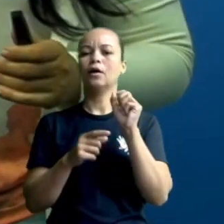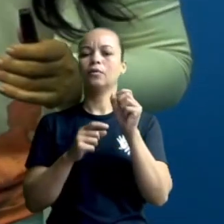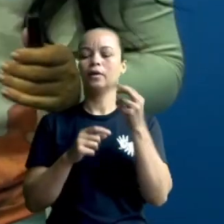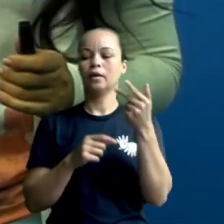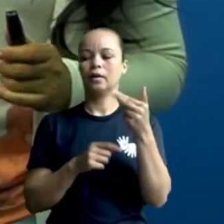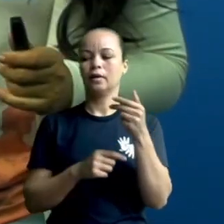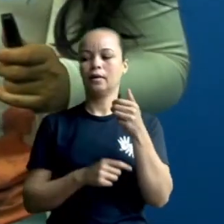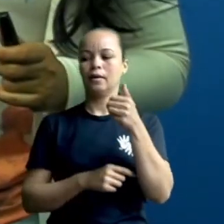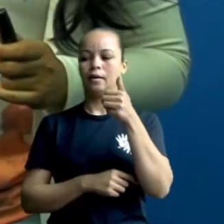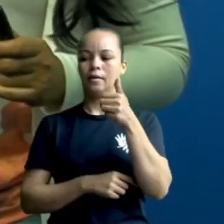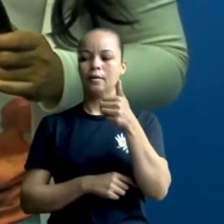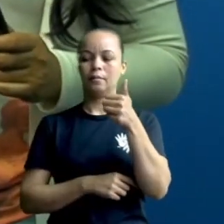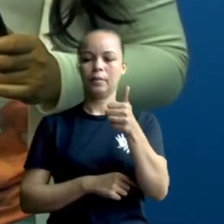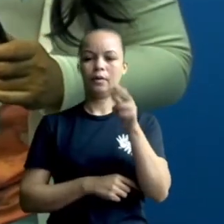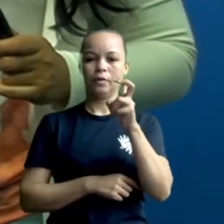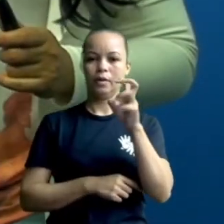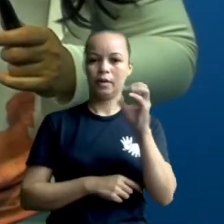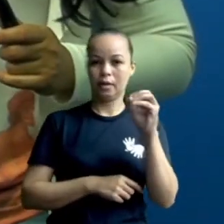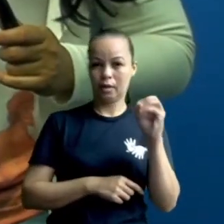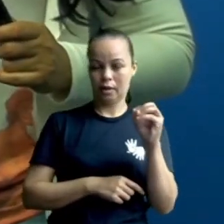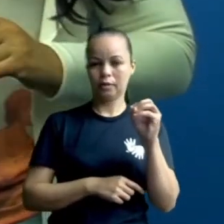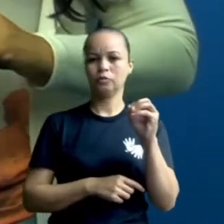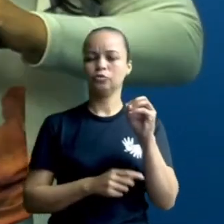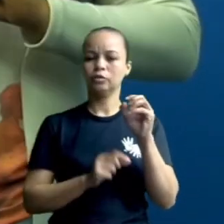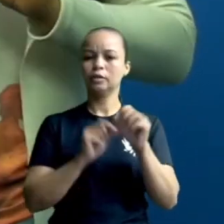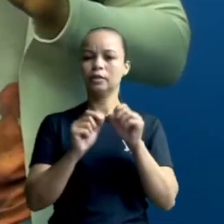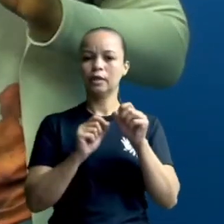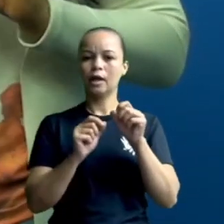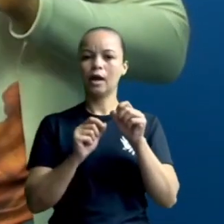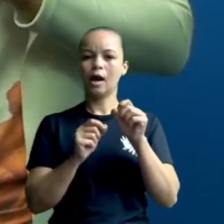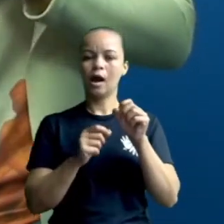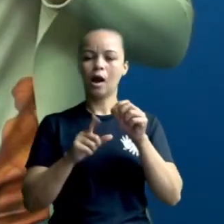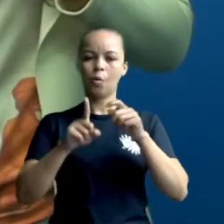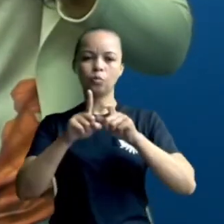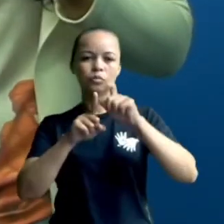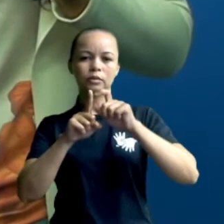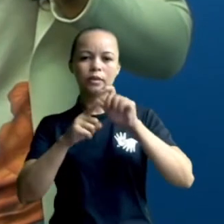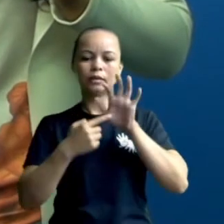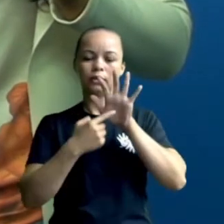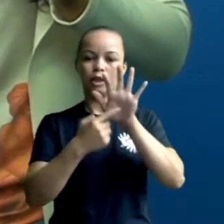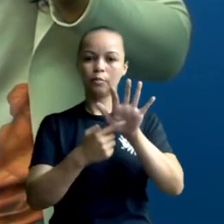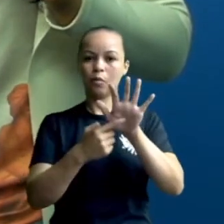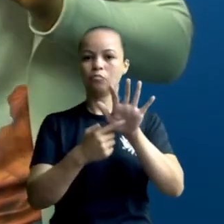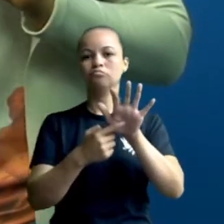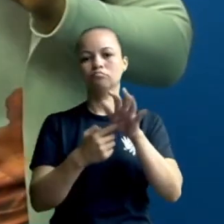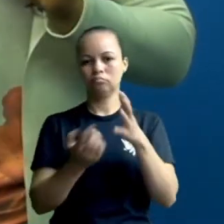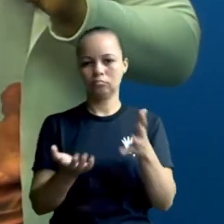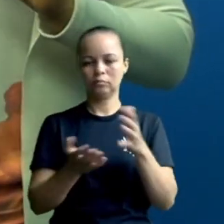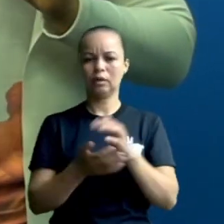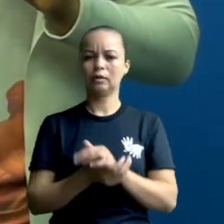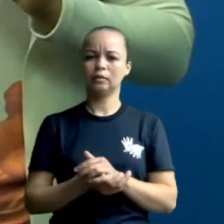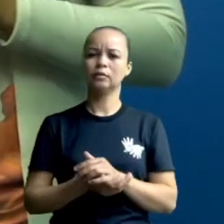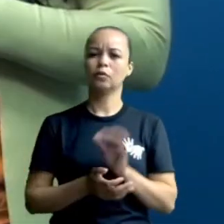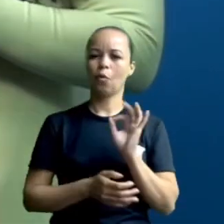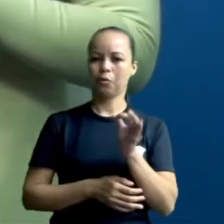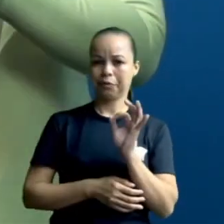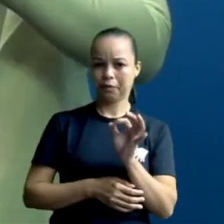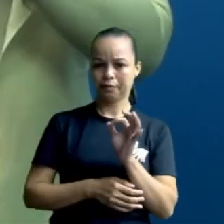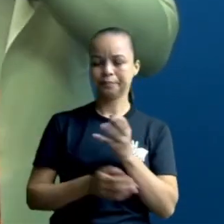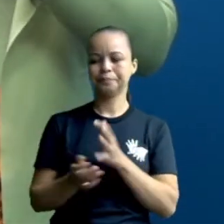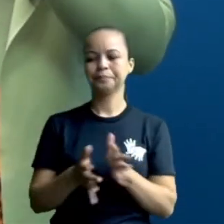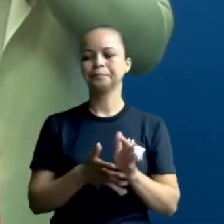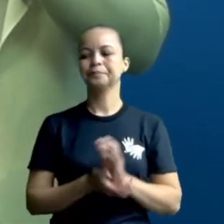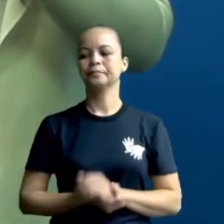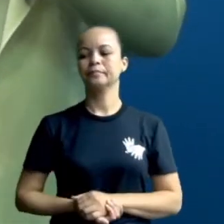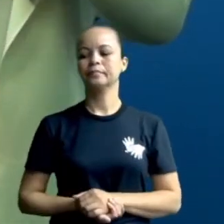quadrados, que foi a unidade que ele deu lá, tá certo? Então, até aqui tá tudo simples, não tá? Tá tudo ok.